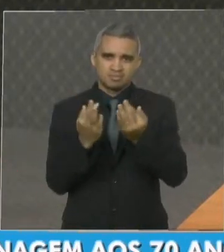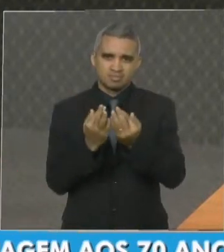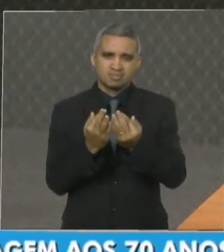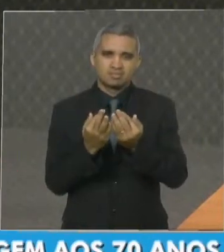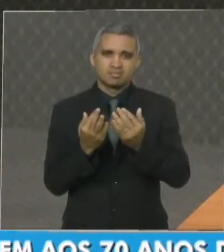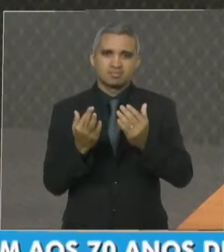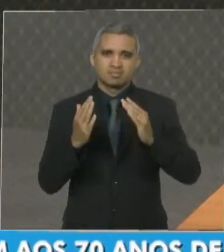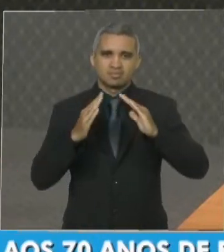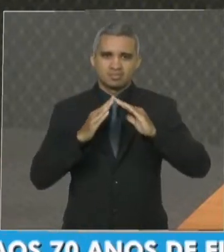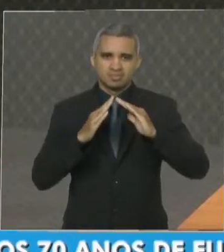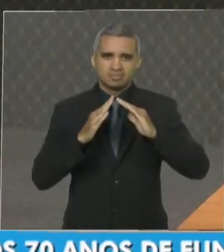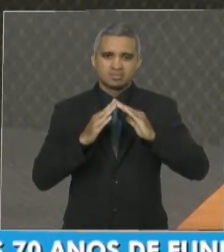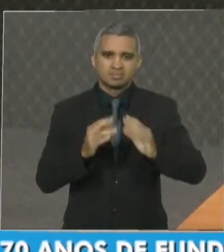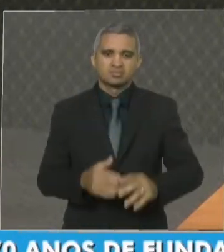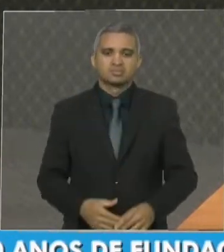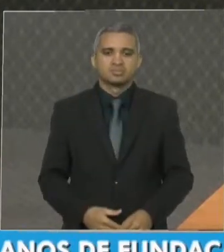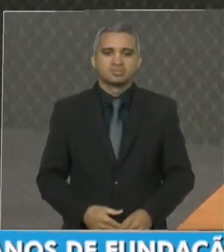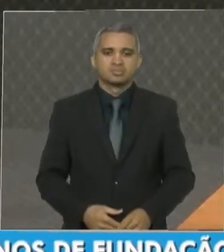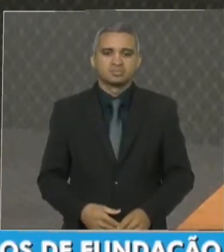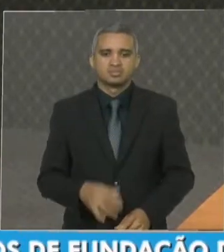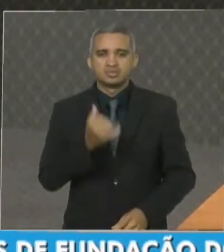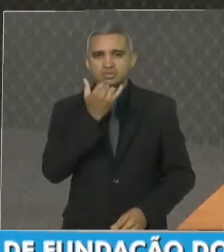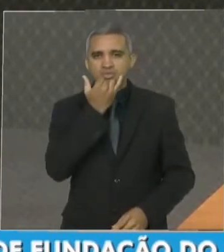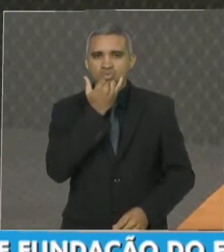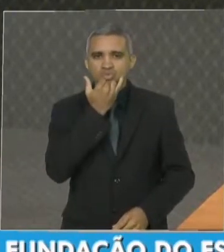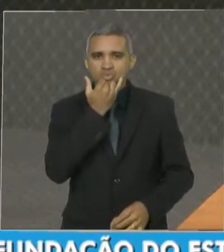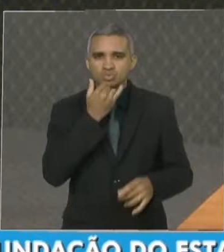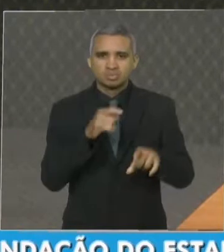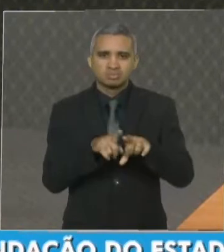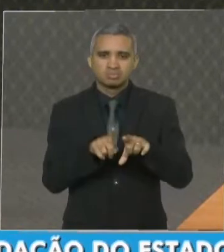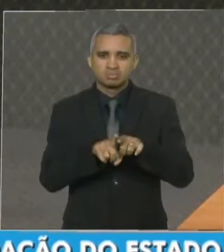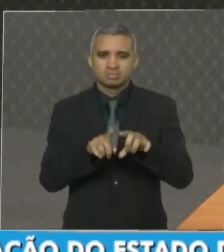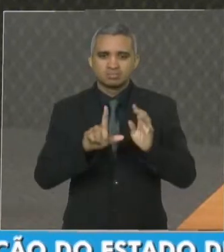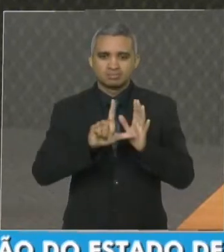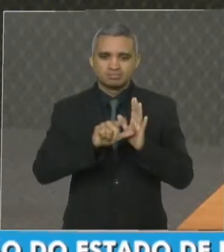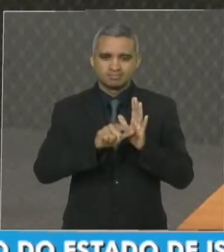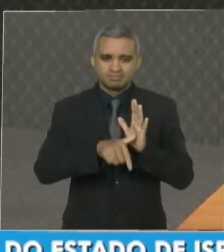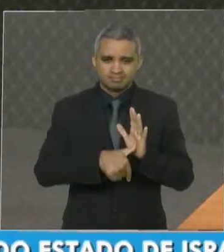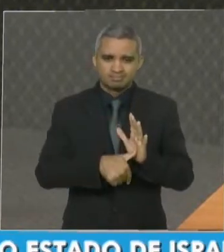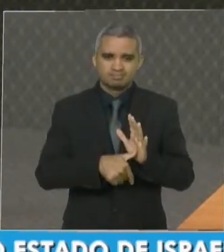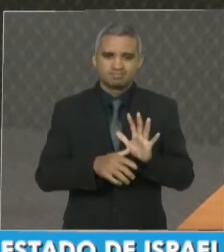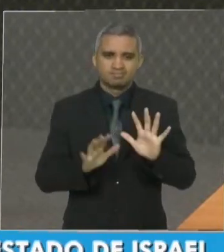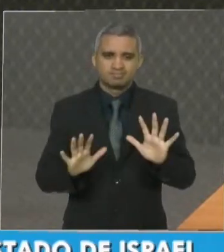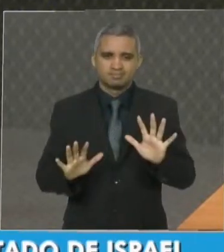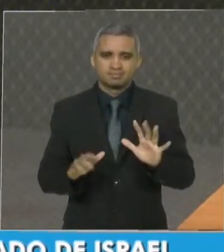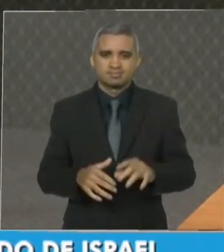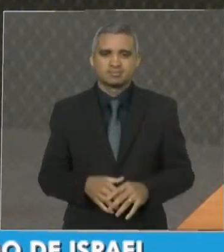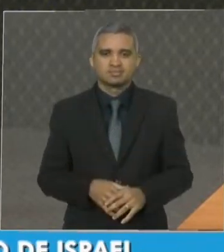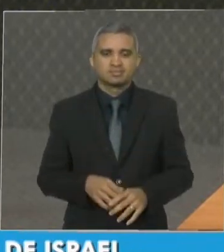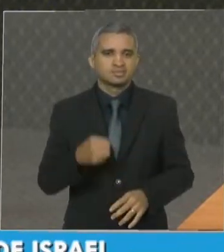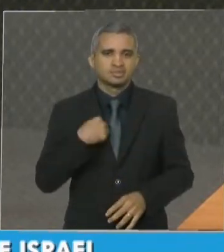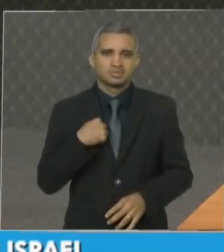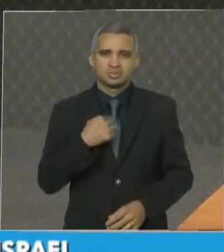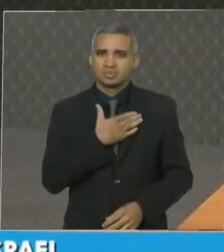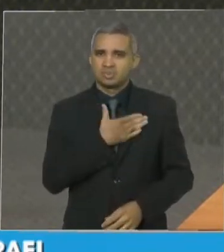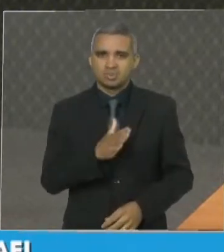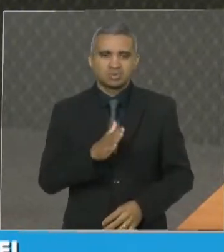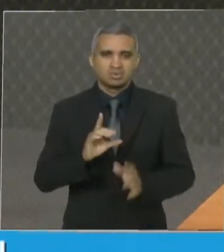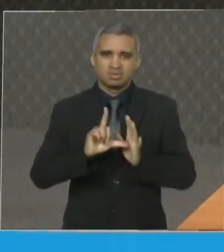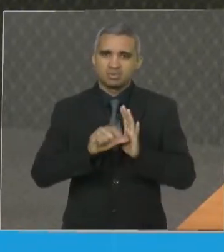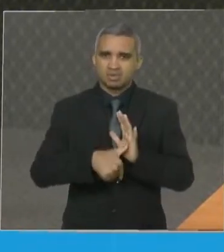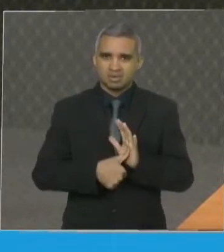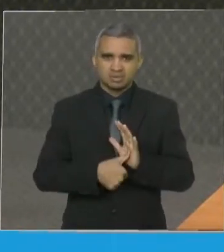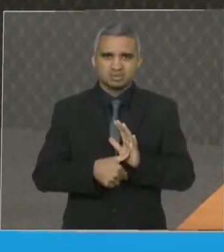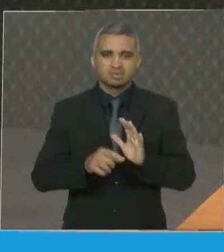E também desculpa que atrasou um pouco para a agenda. Não gosto que pessoas me esperam. Cada tem seu